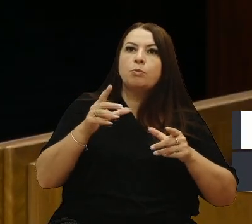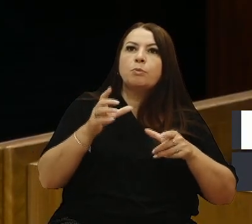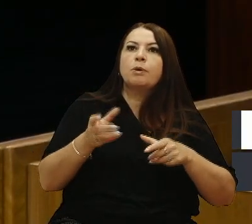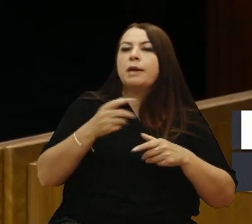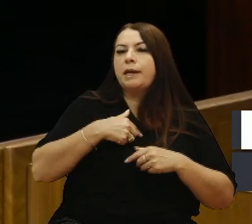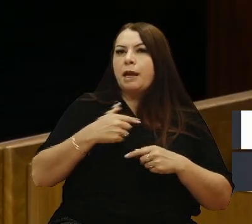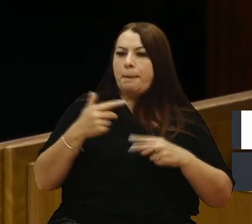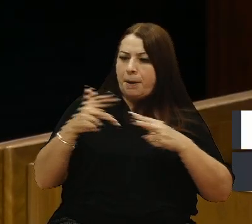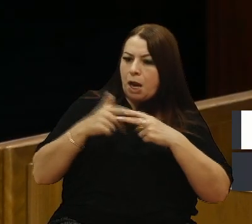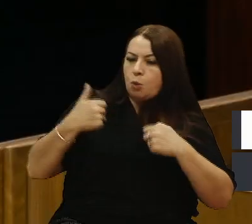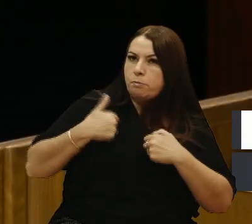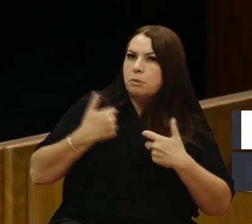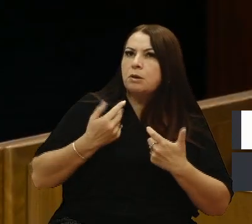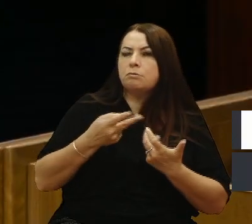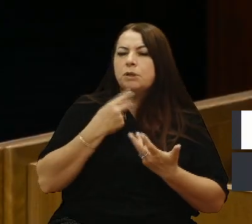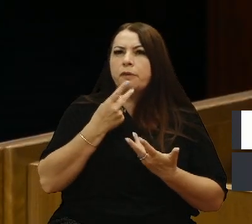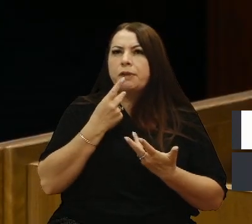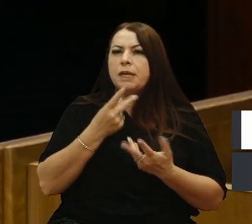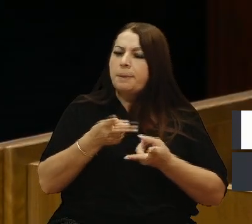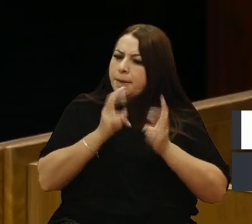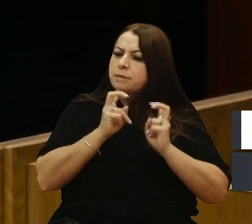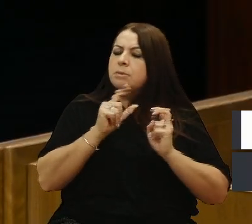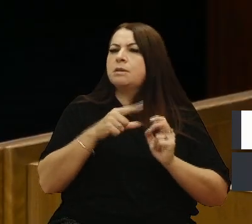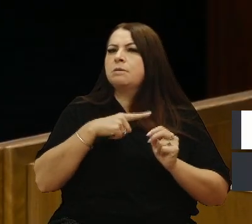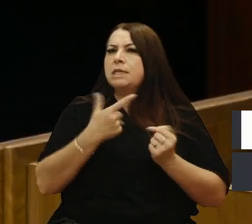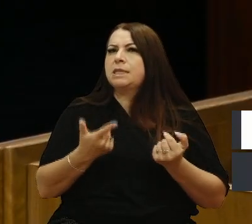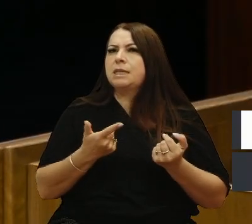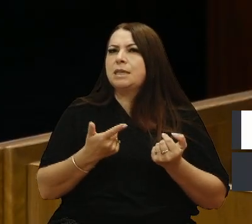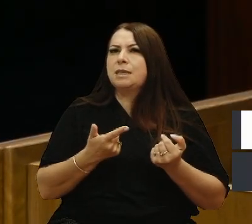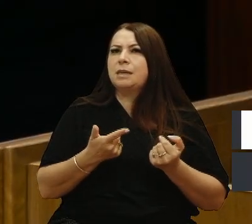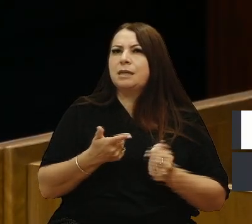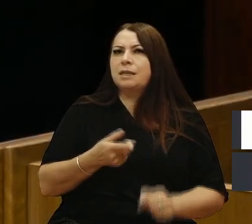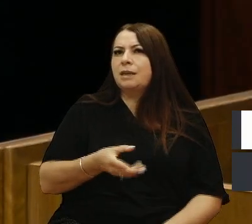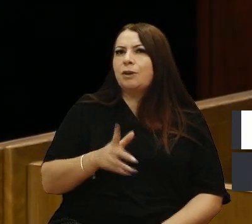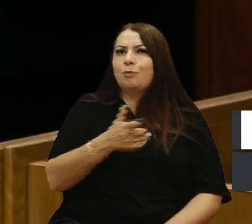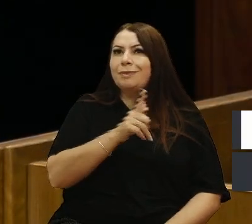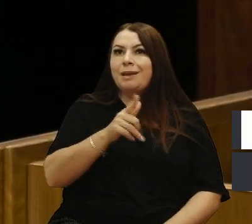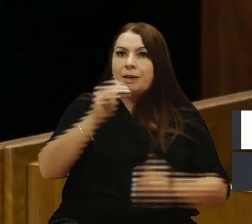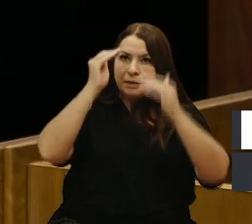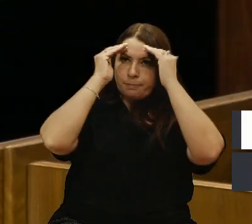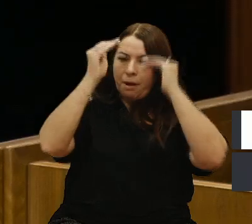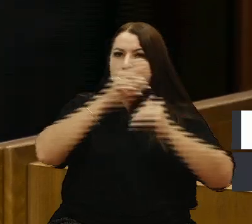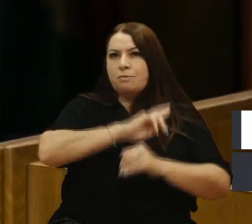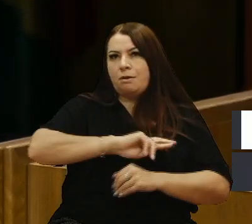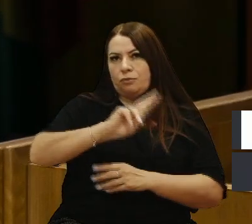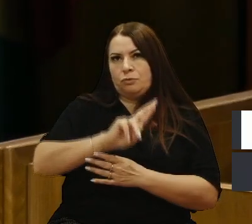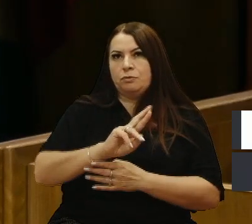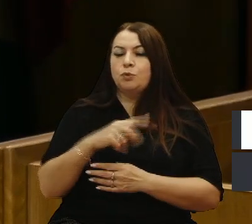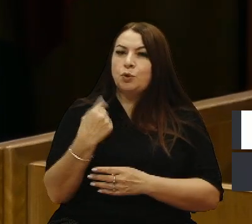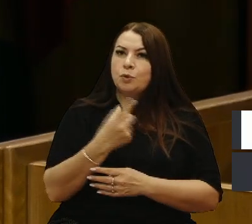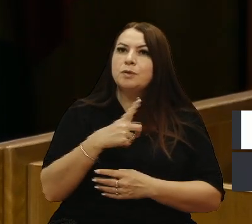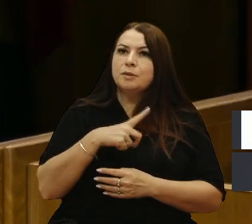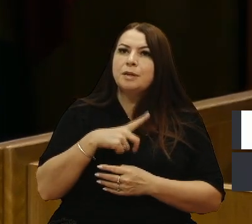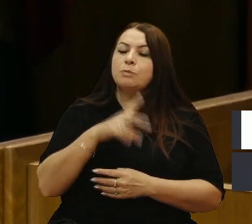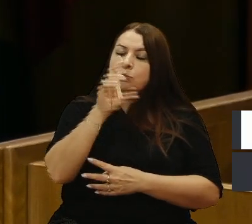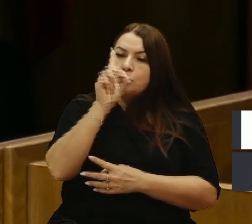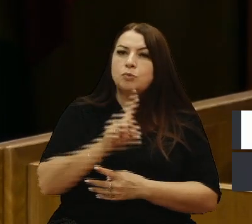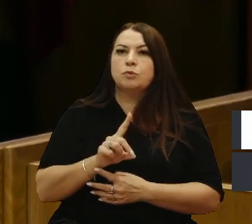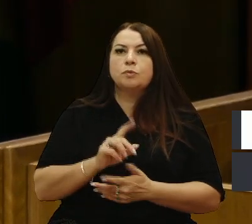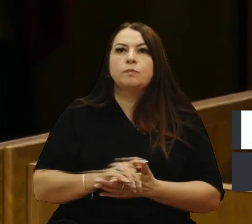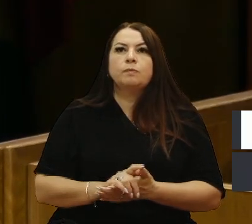briga comigo é se eu notar que haja uma intolerância religiosa, né? Já que nós temos esse direito,